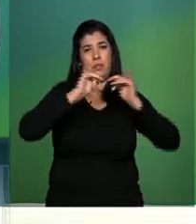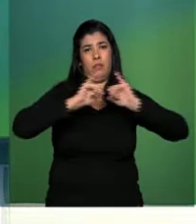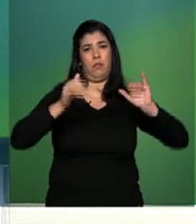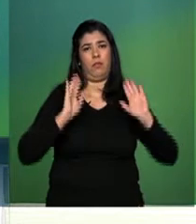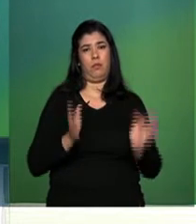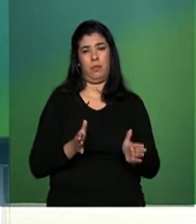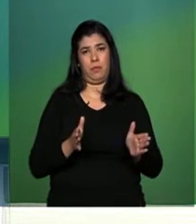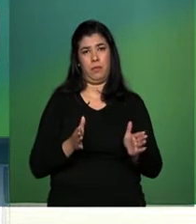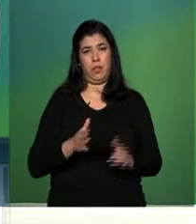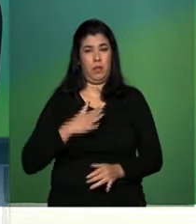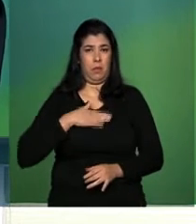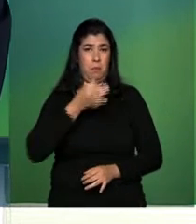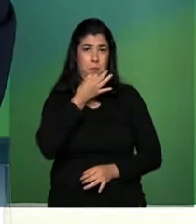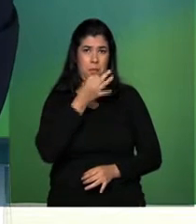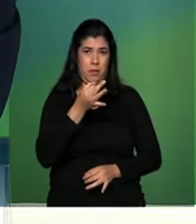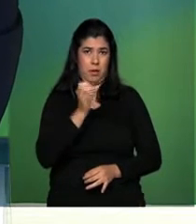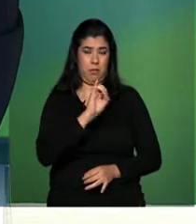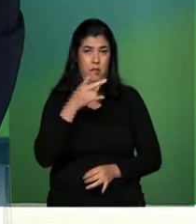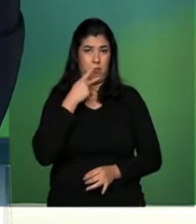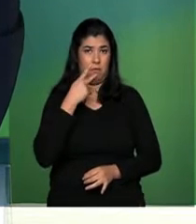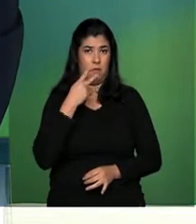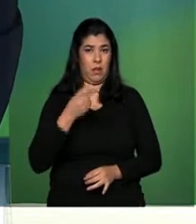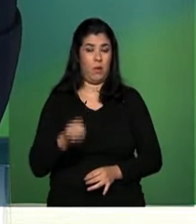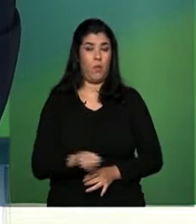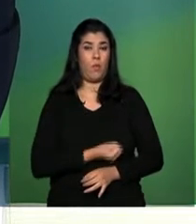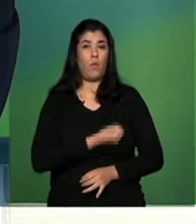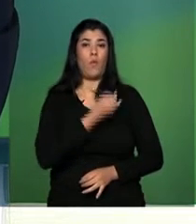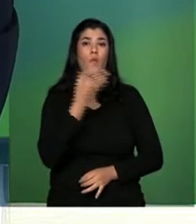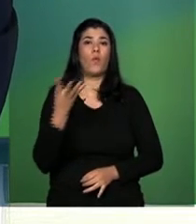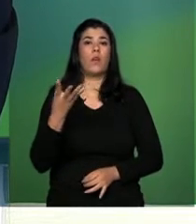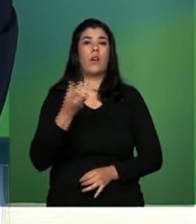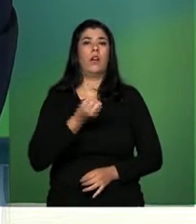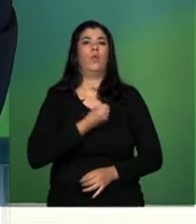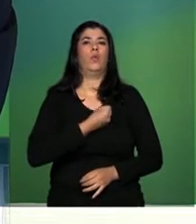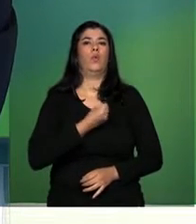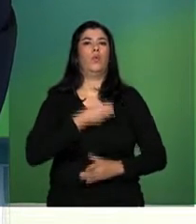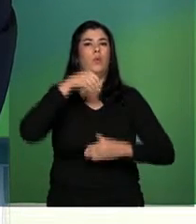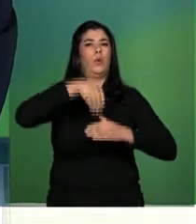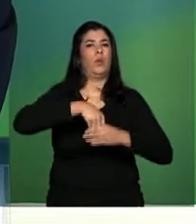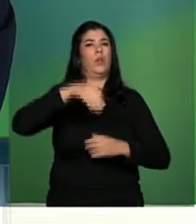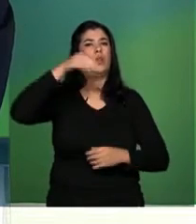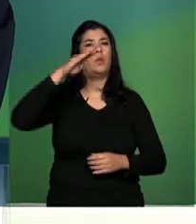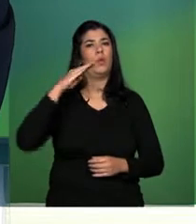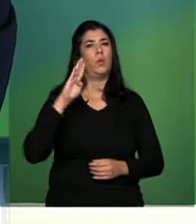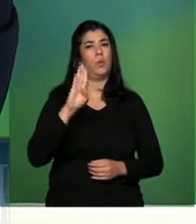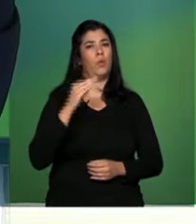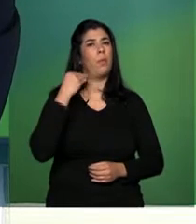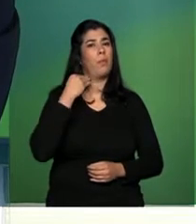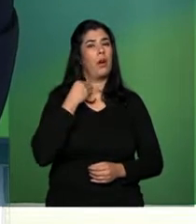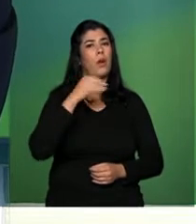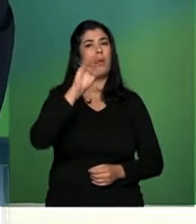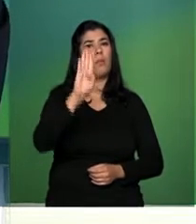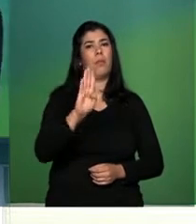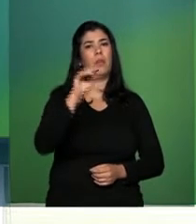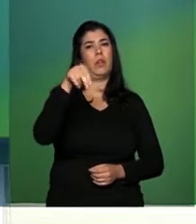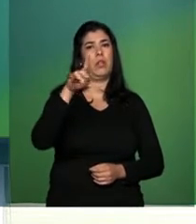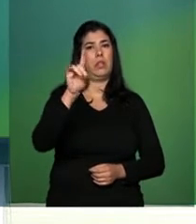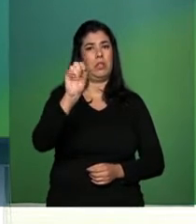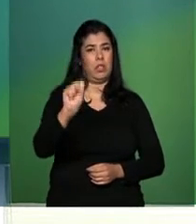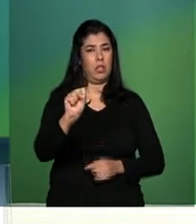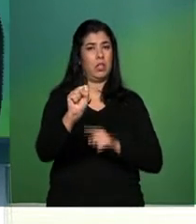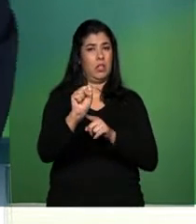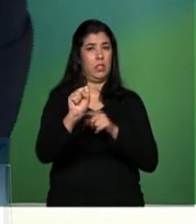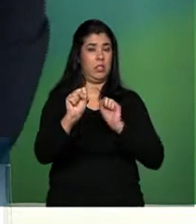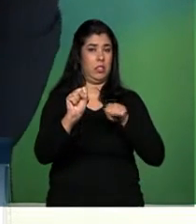mim, quando a gente diz o número que vai ter no BNDES, é que sim, para financiamento